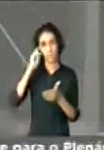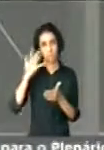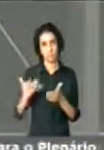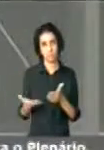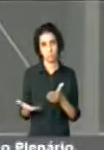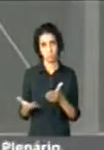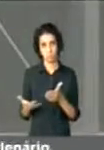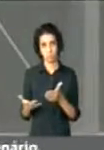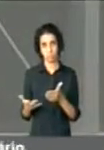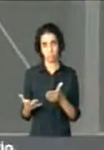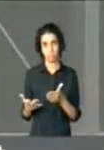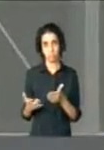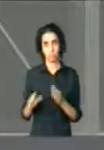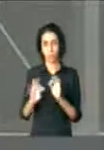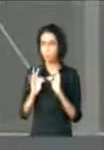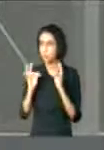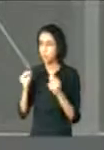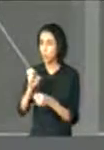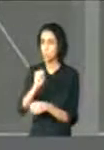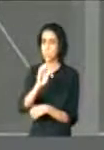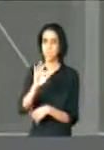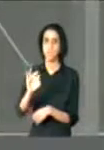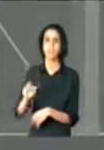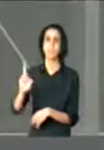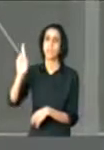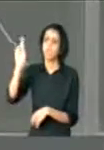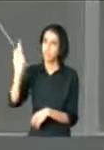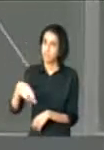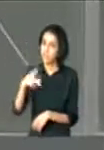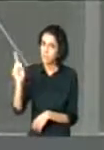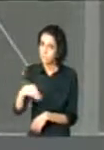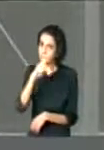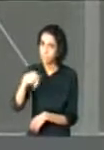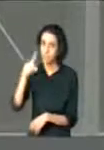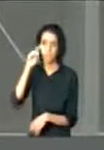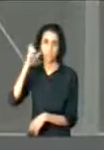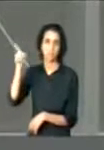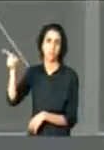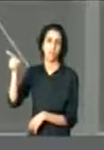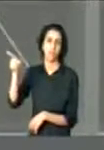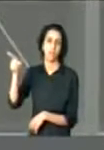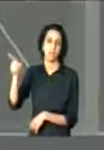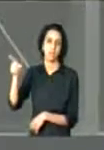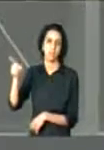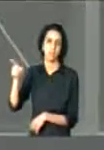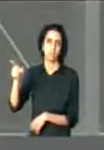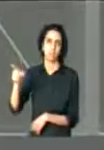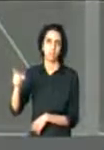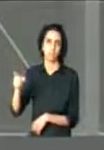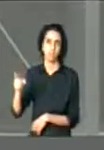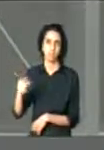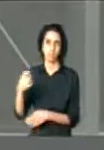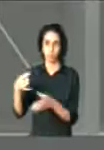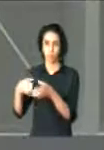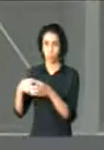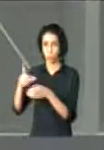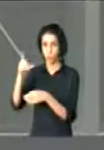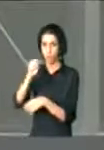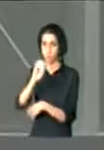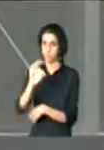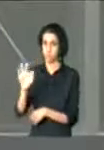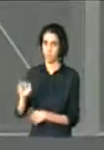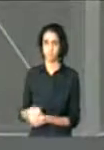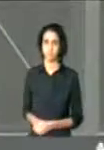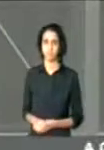Supremo, com sua composição plena, revogue esta decisão dos ministros de uma das turmas do Supremo Tribunal Federal.